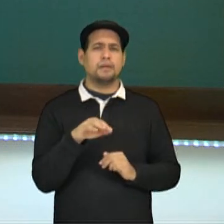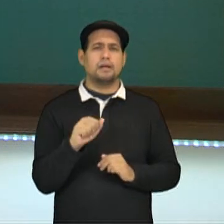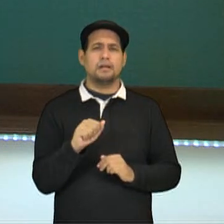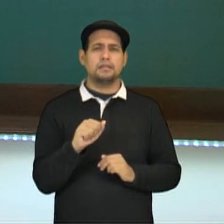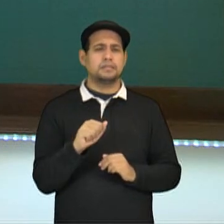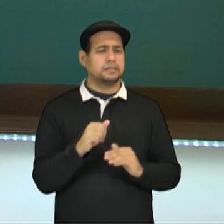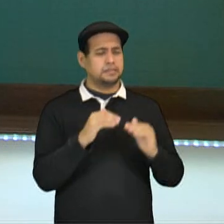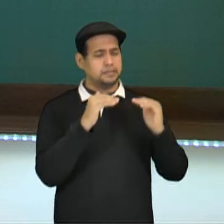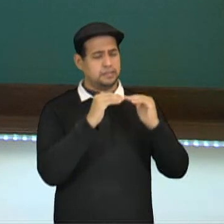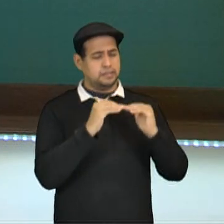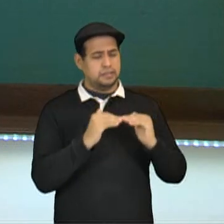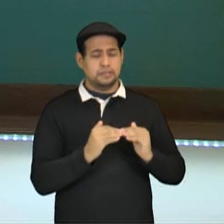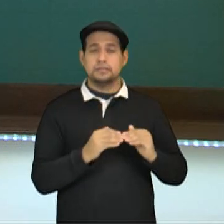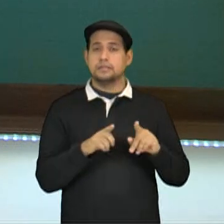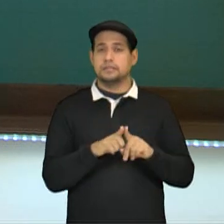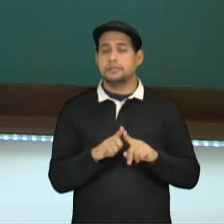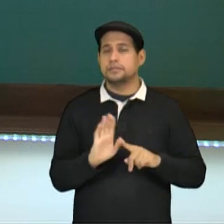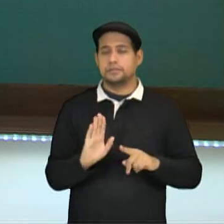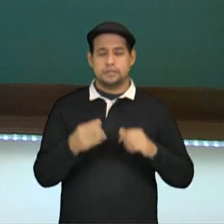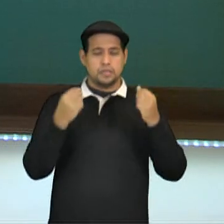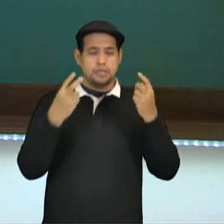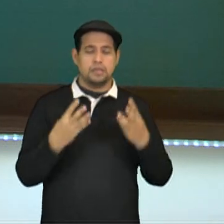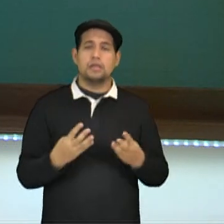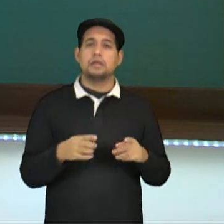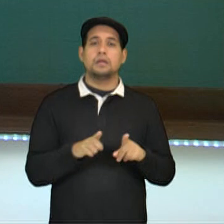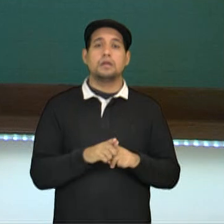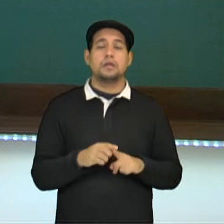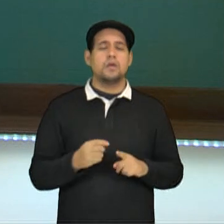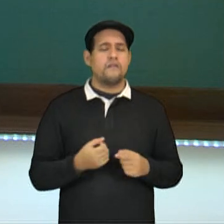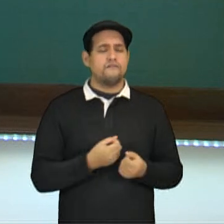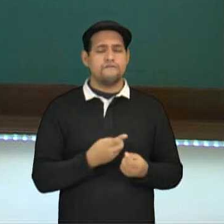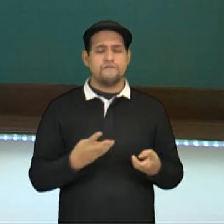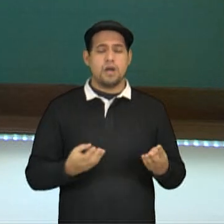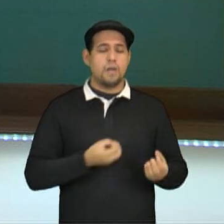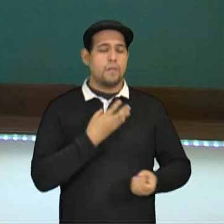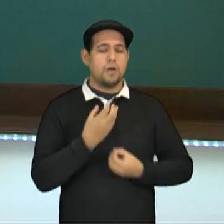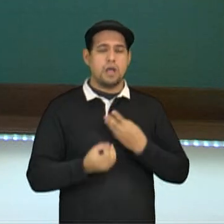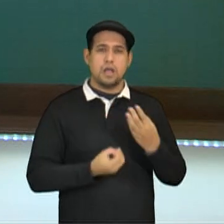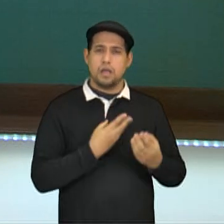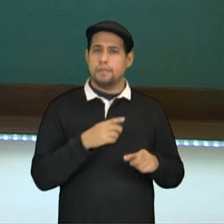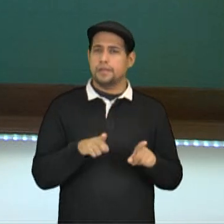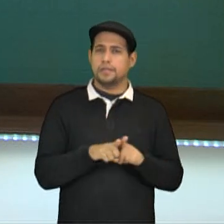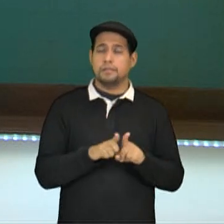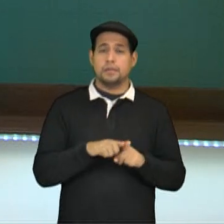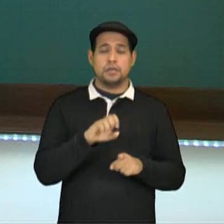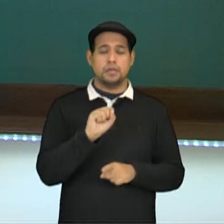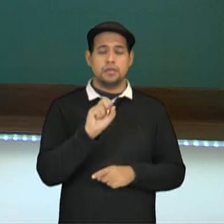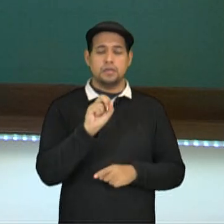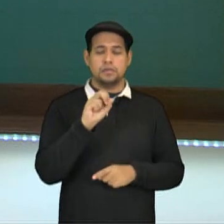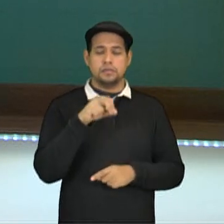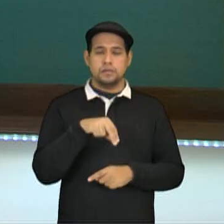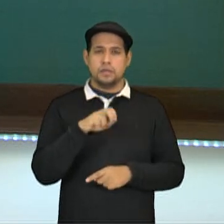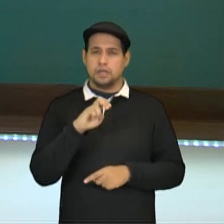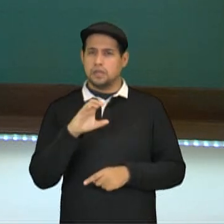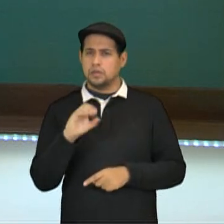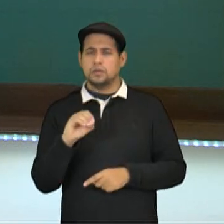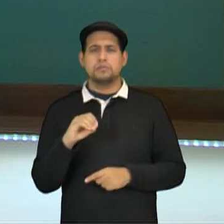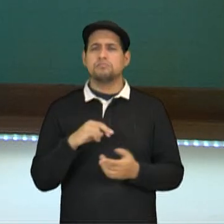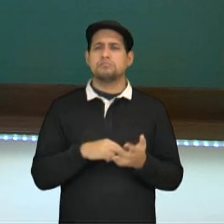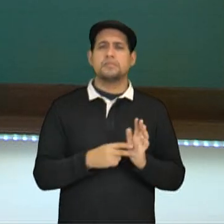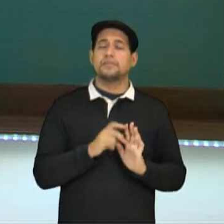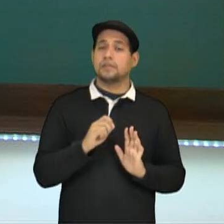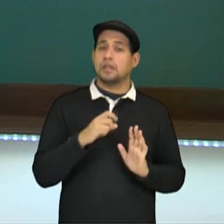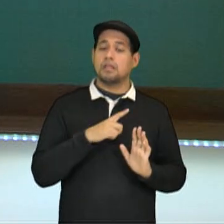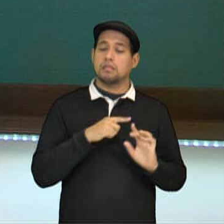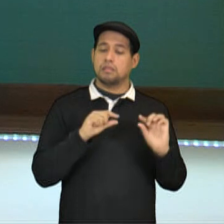rimas regulares. Como eu comentei, muitos poemas, principalmente lá, os sonetos, por exemplo, eles seguem ali